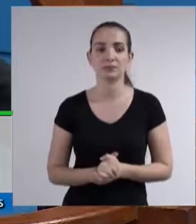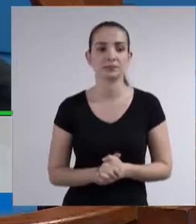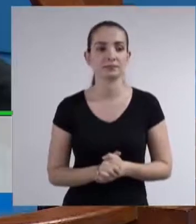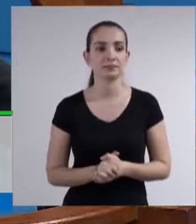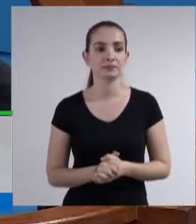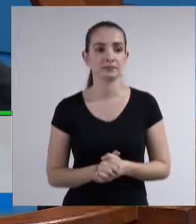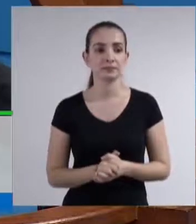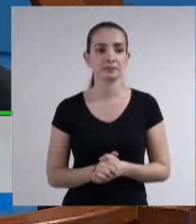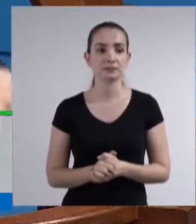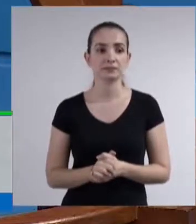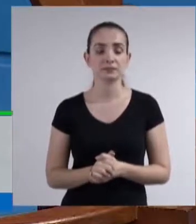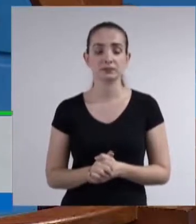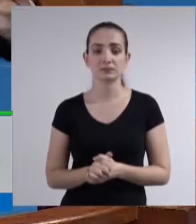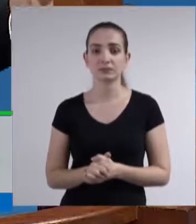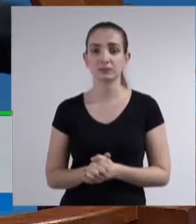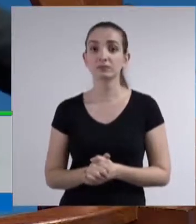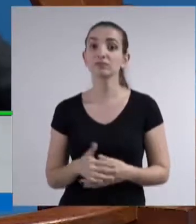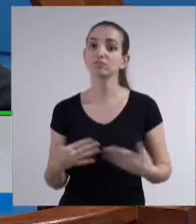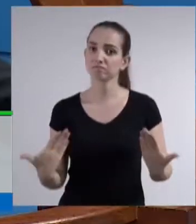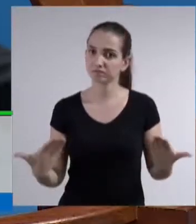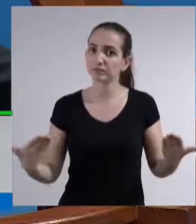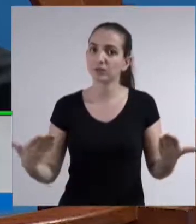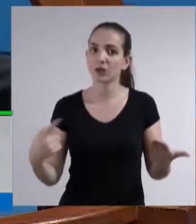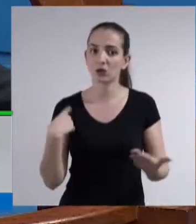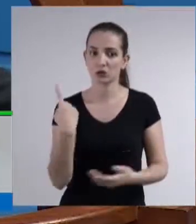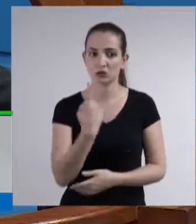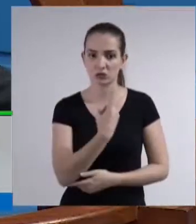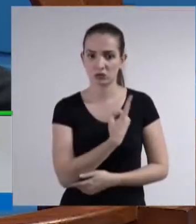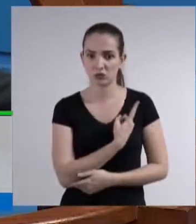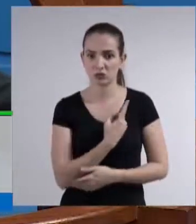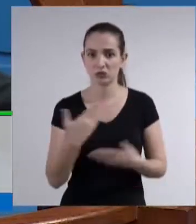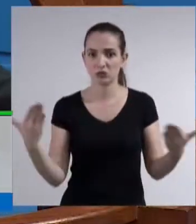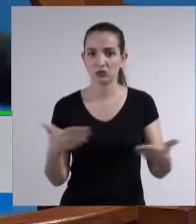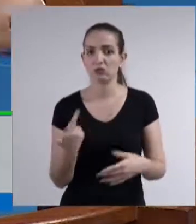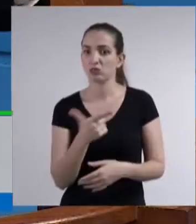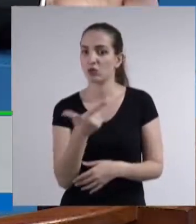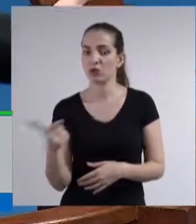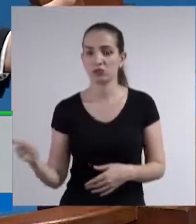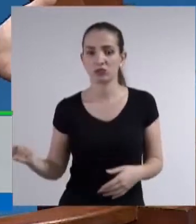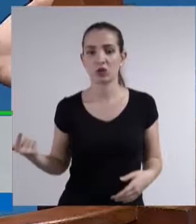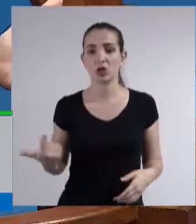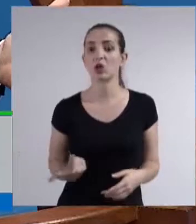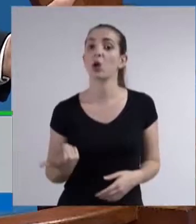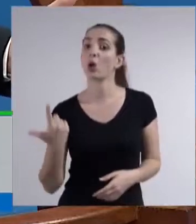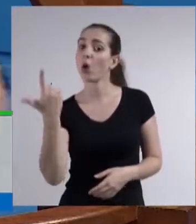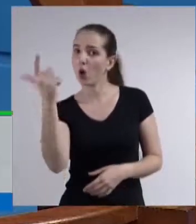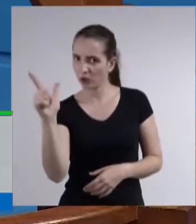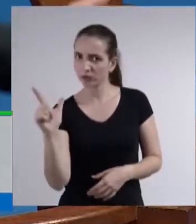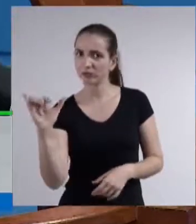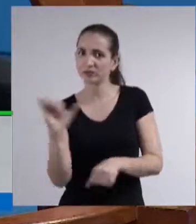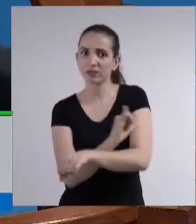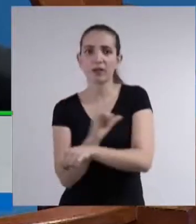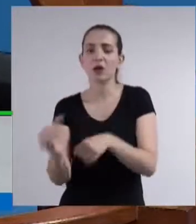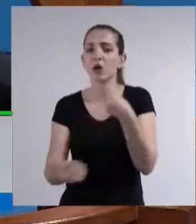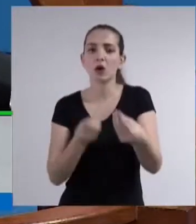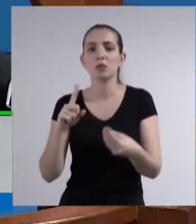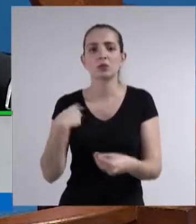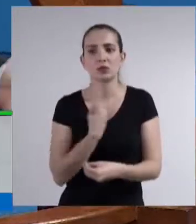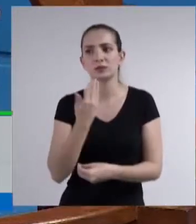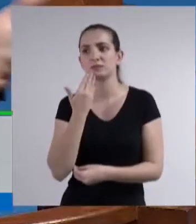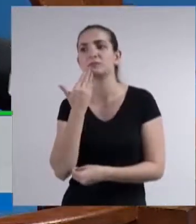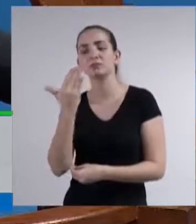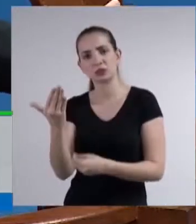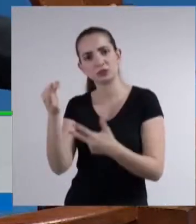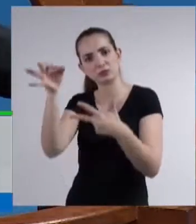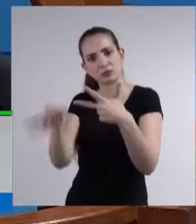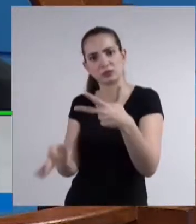né? E nós, então, não temos outro caminho, nós temos que apelar para a justiça, nós temos que apelar para o Poder